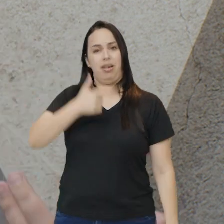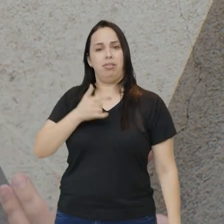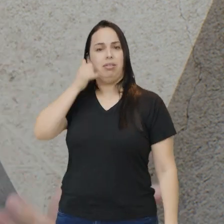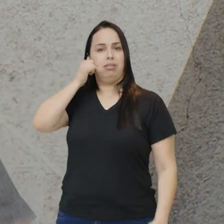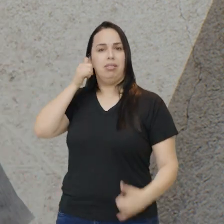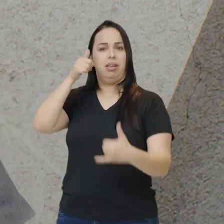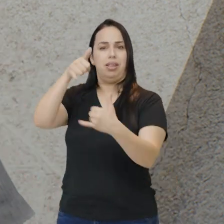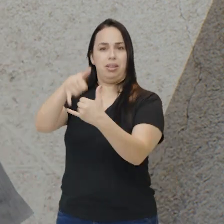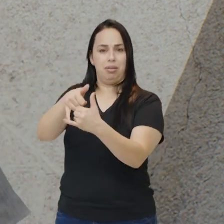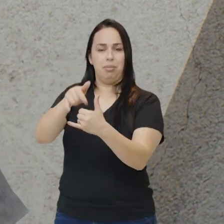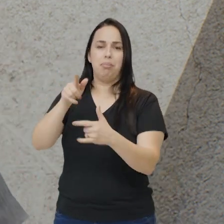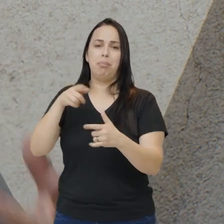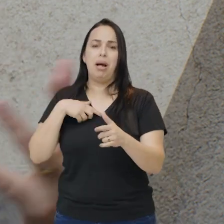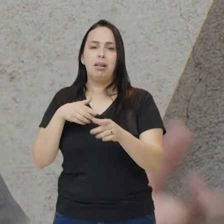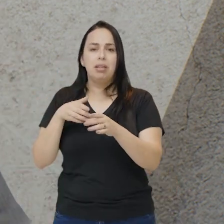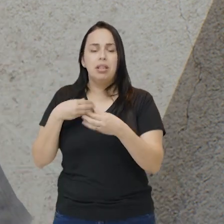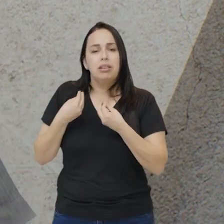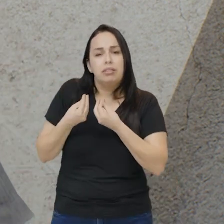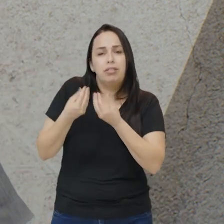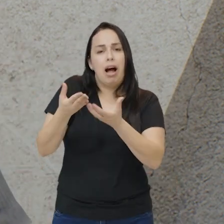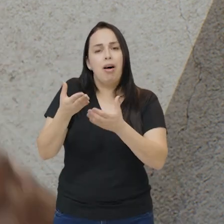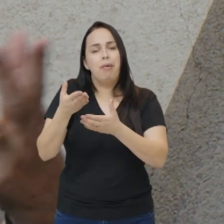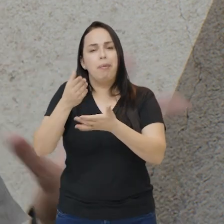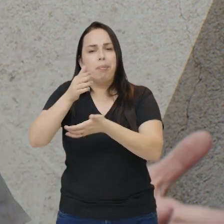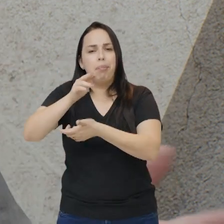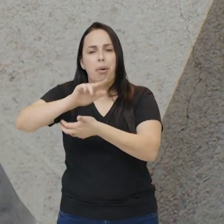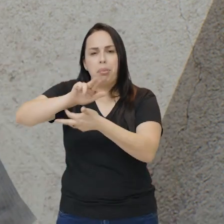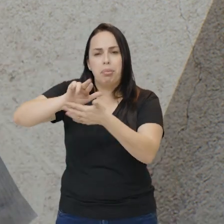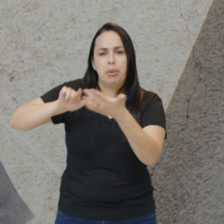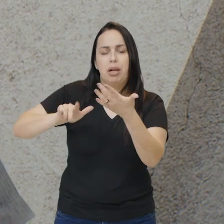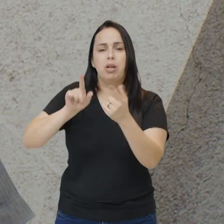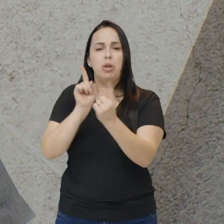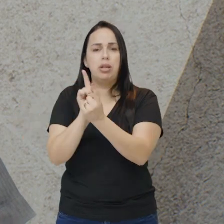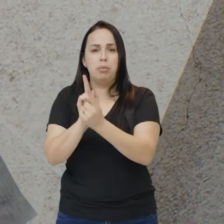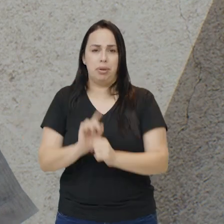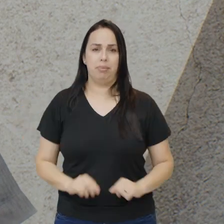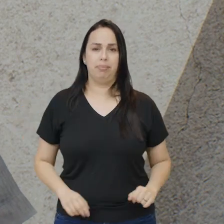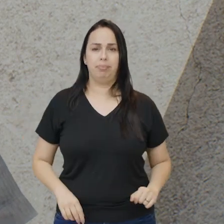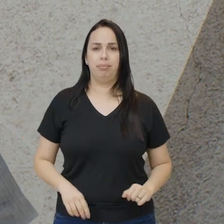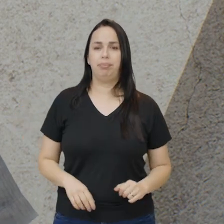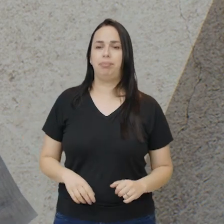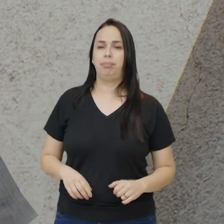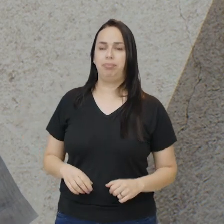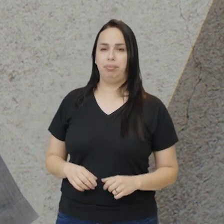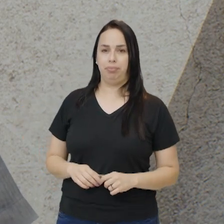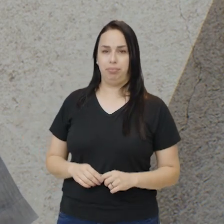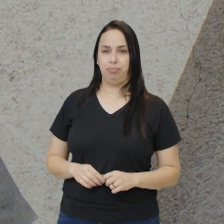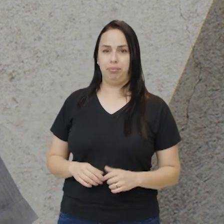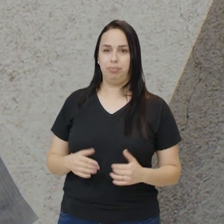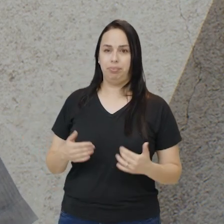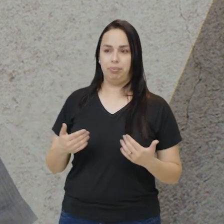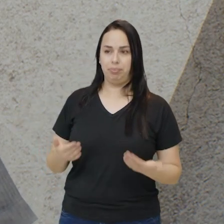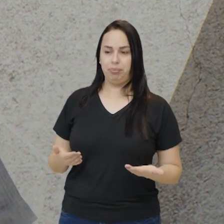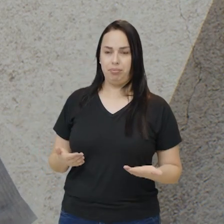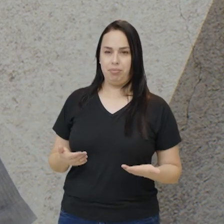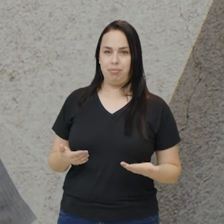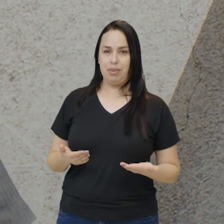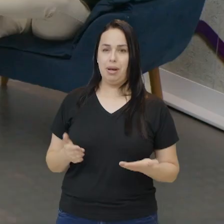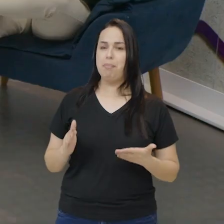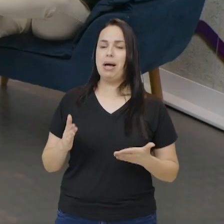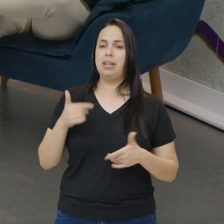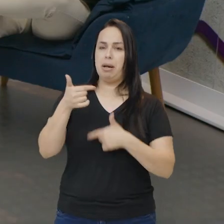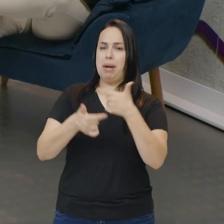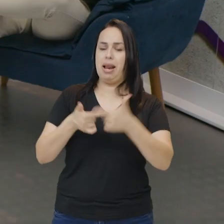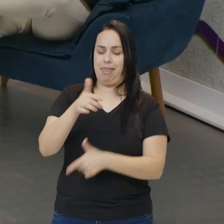você faz a ligação para esse cliente para oferecer um serviço ou para tratar de algum atendimento que foi feito por ele. E